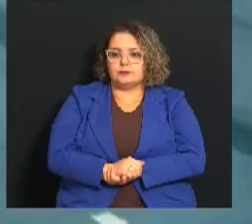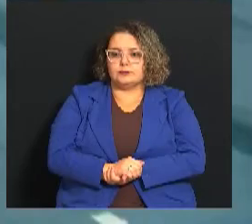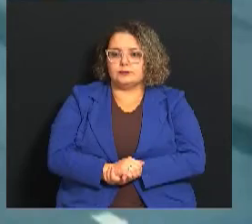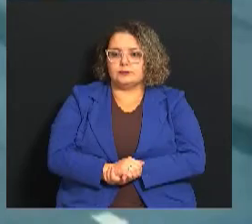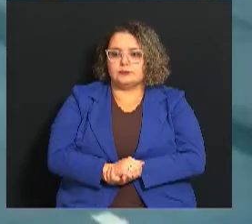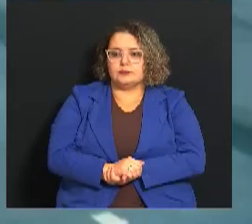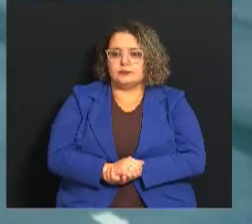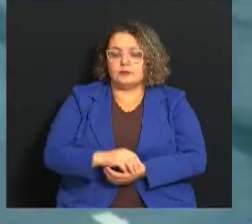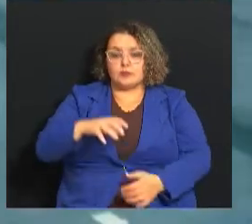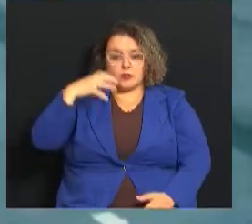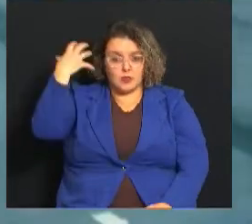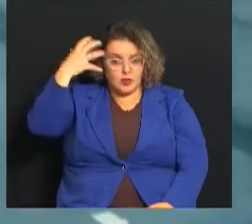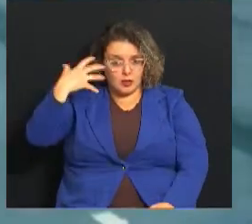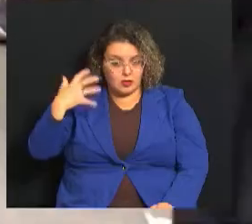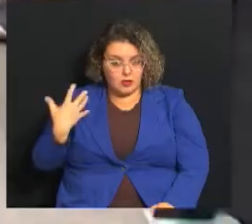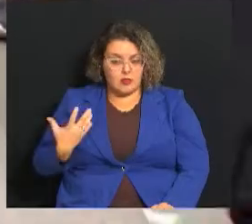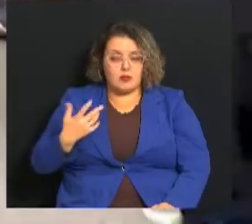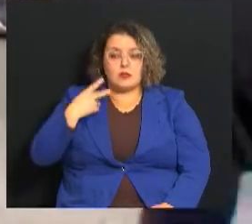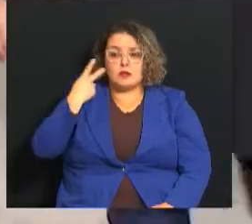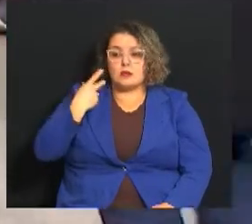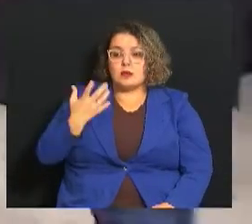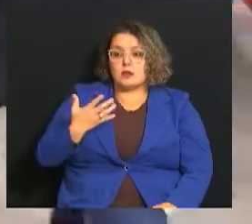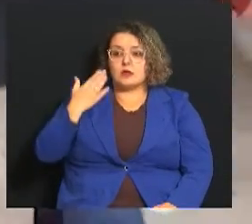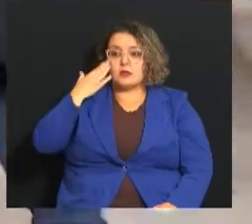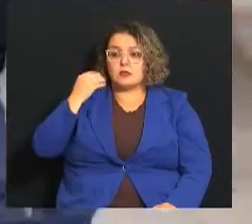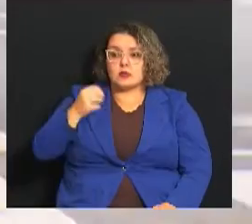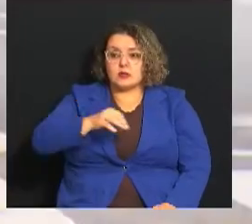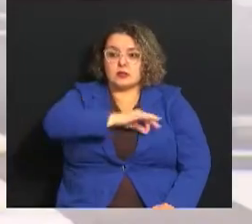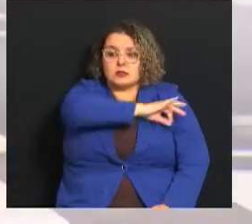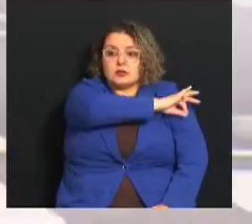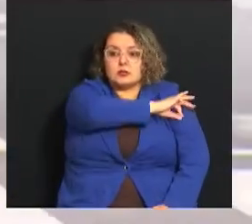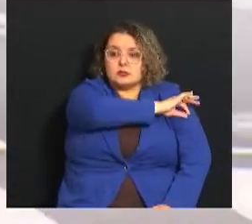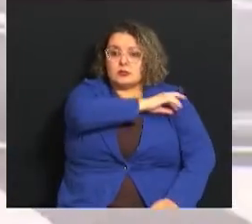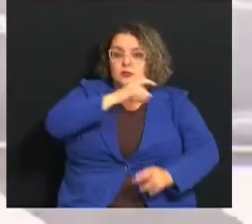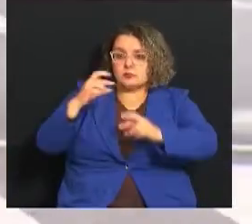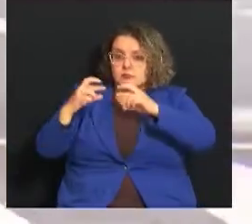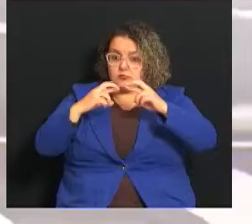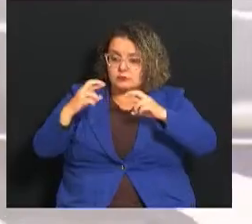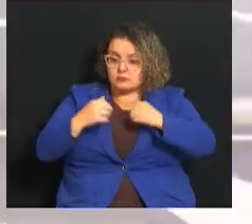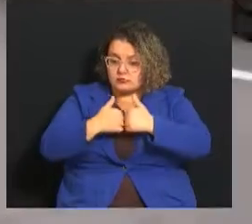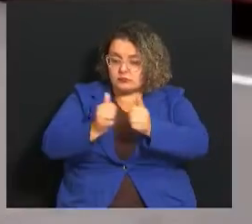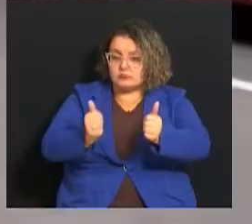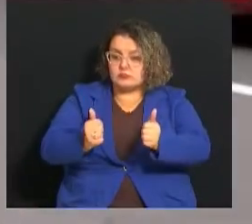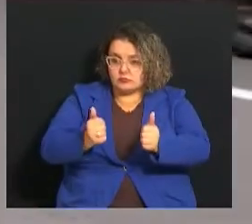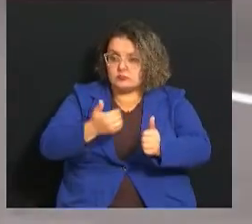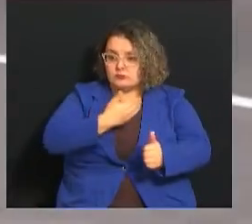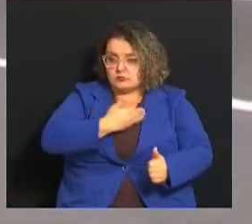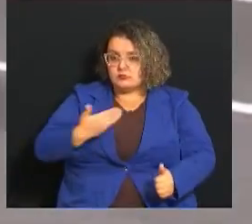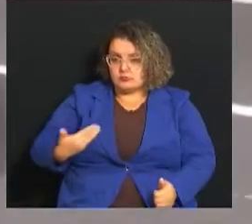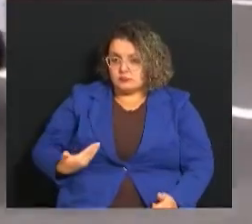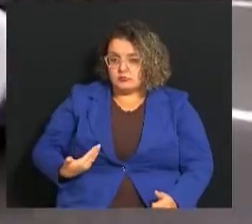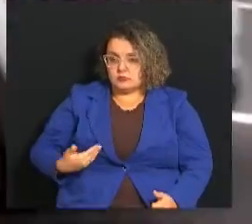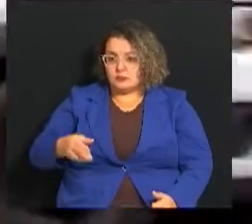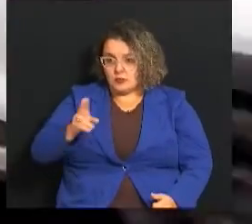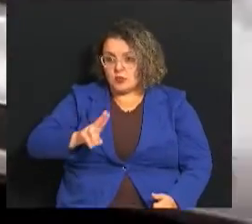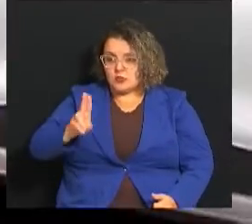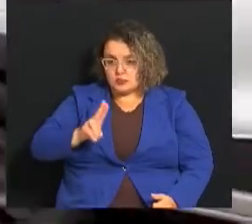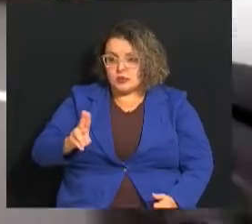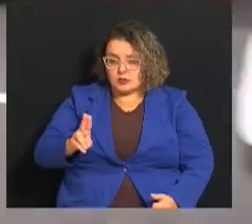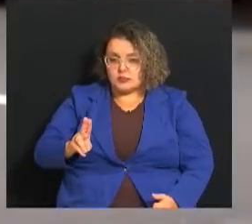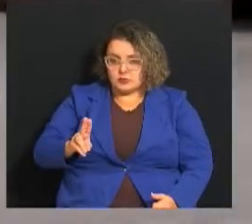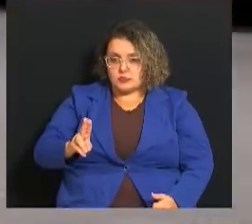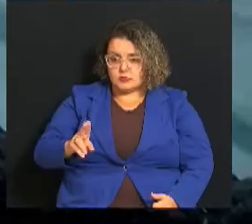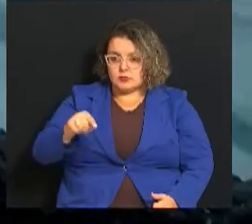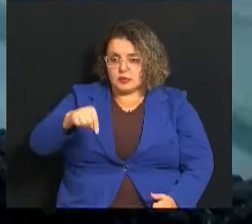A vereadora Guida Calisto quer saber se a prefeitura fiscaliza a frota das cooperativas e concessões que são utilizadas no transporte público